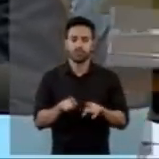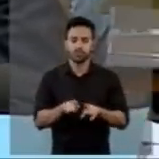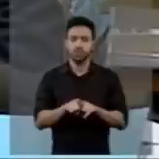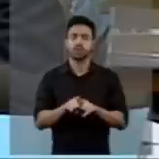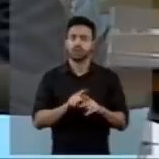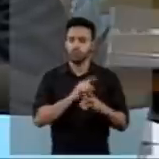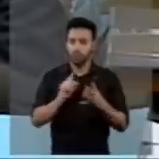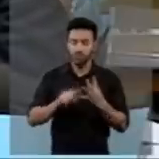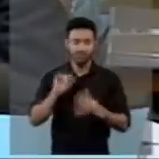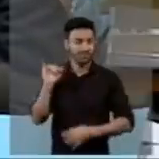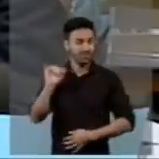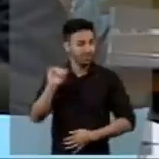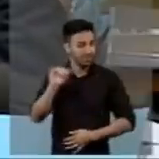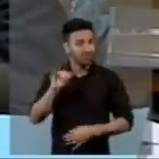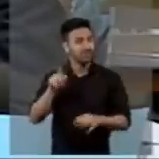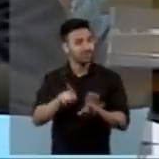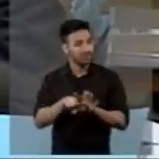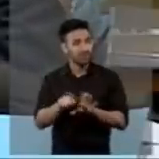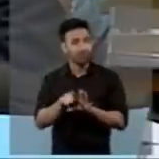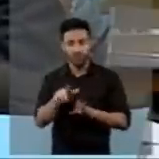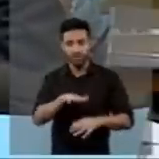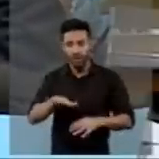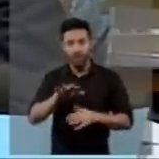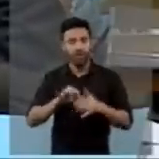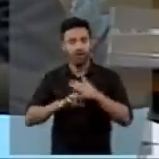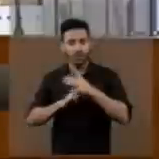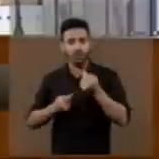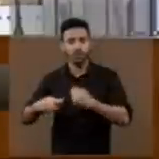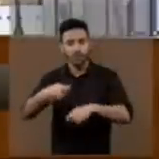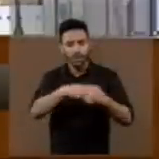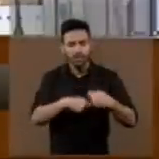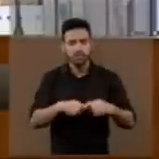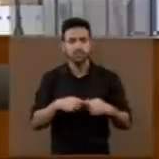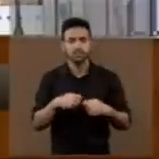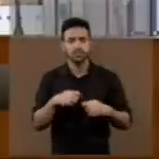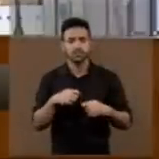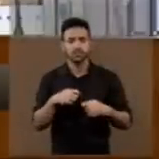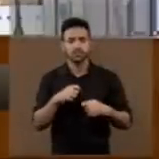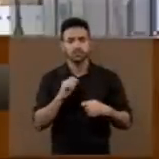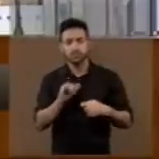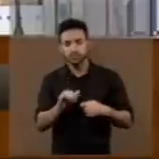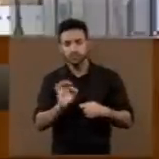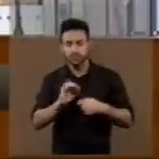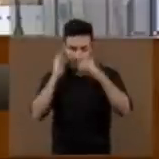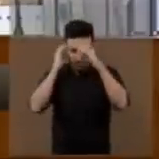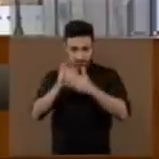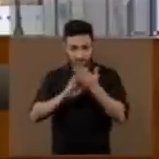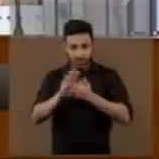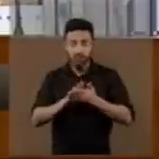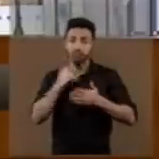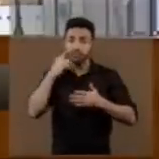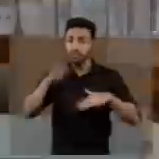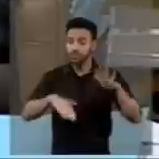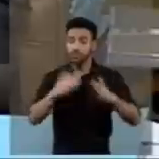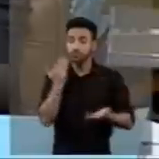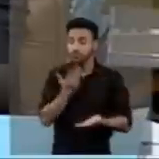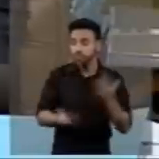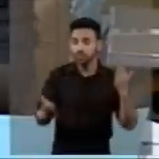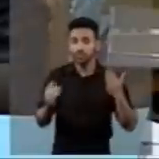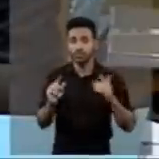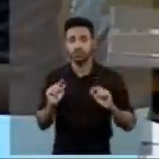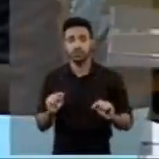fundamental que rege a atividade econômica e que tem que ser considerado, sob pena de se estabelecer um absoluto e